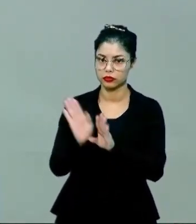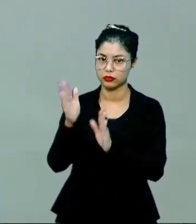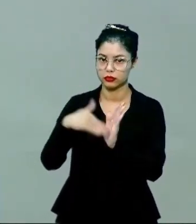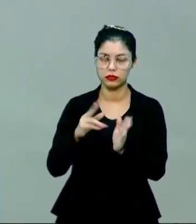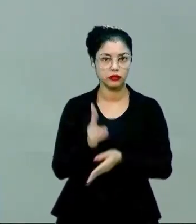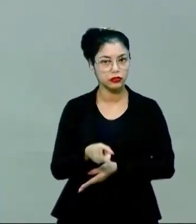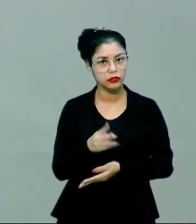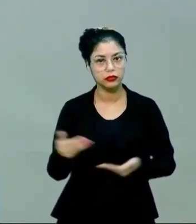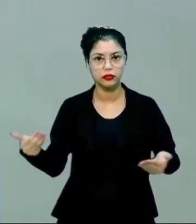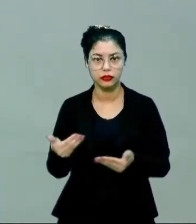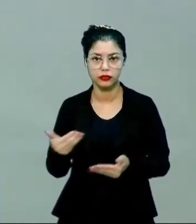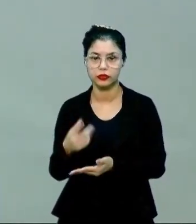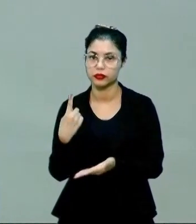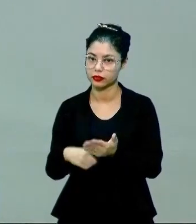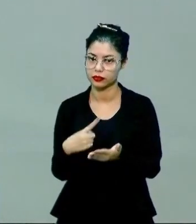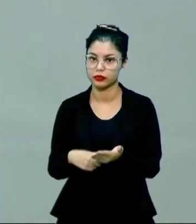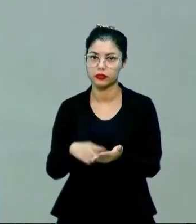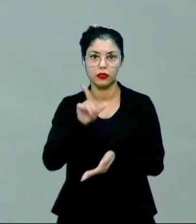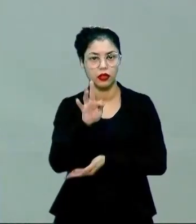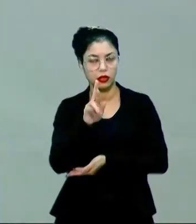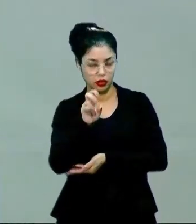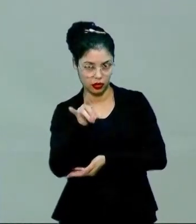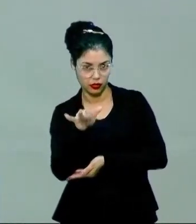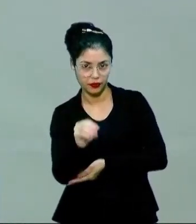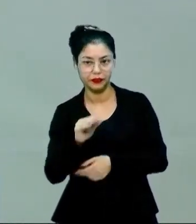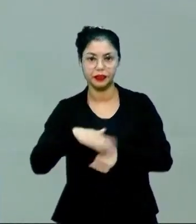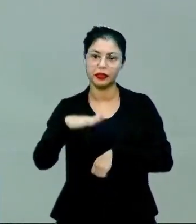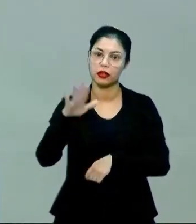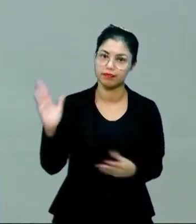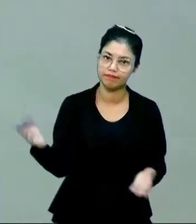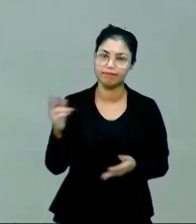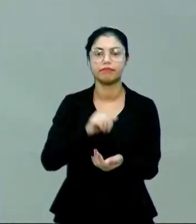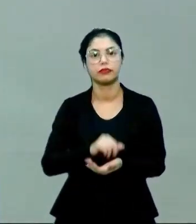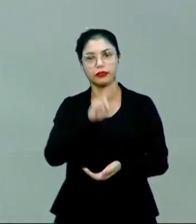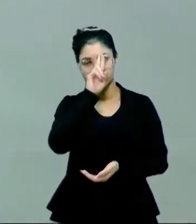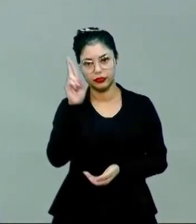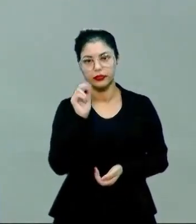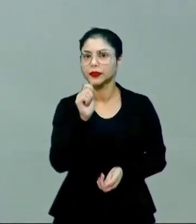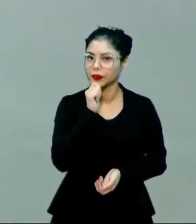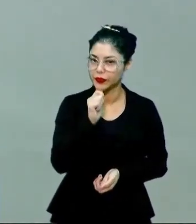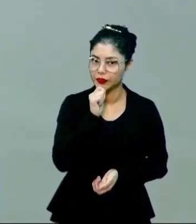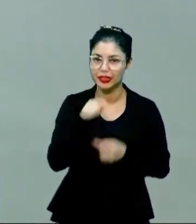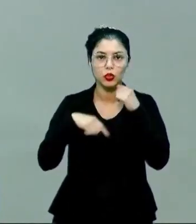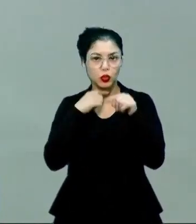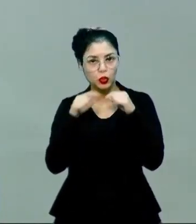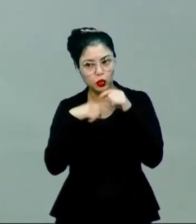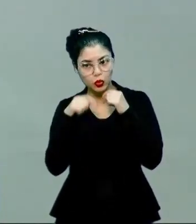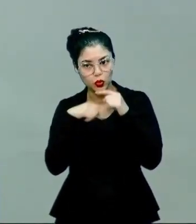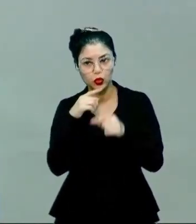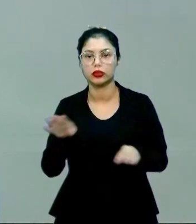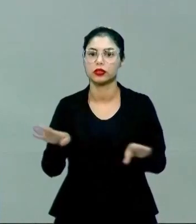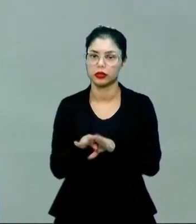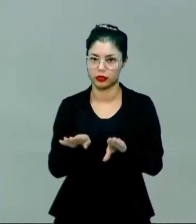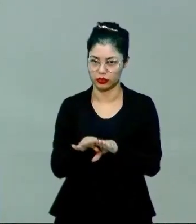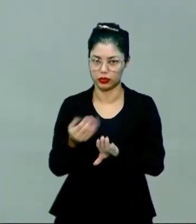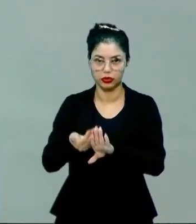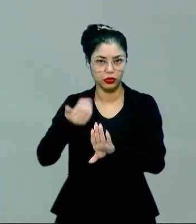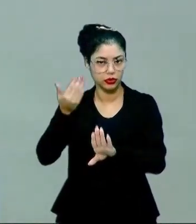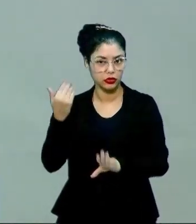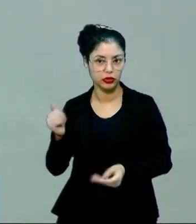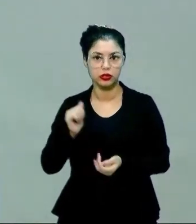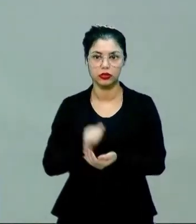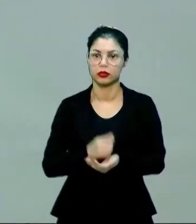mesmo que hoje são consideradas de Aleijadinho, mas os historiadores ainda têm alguma dúvida, porque nessa época não